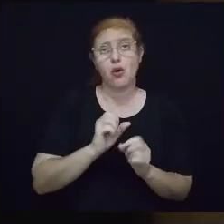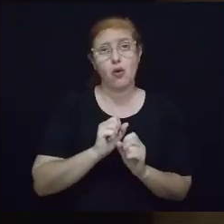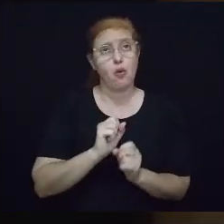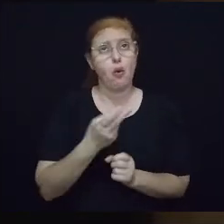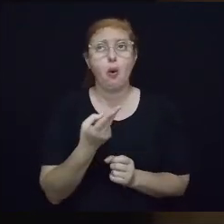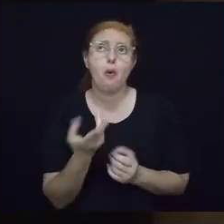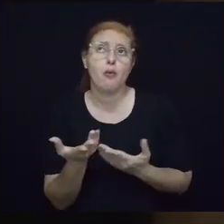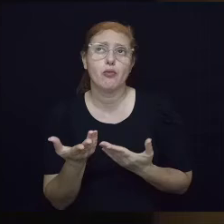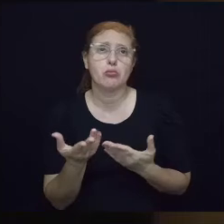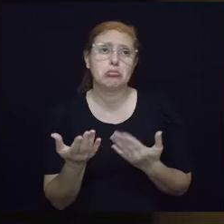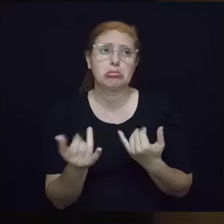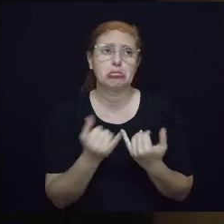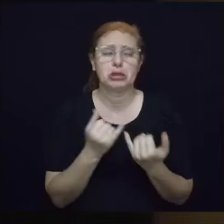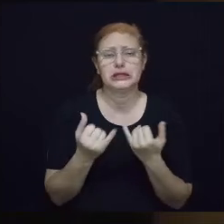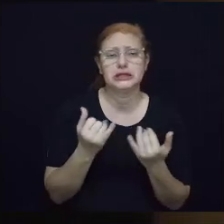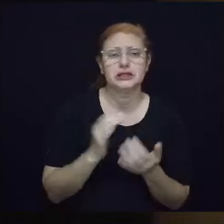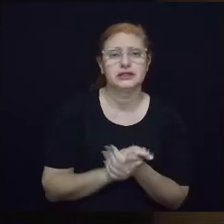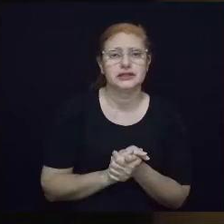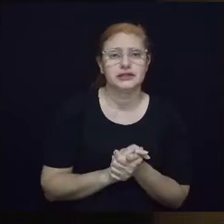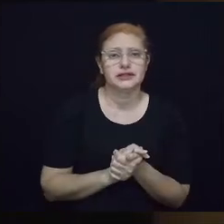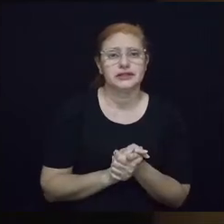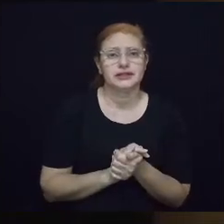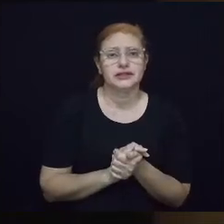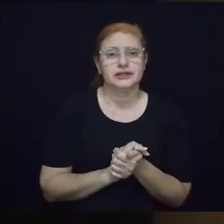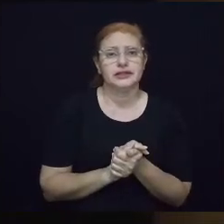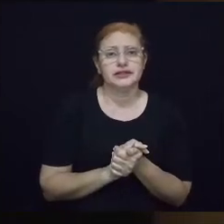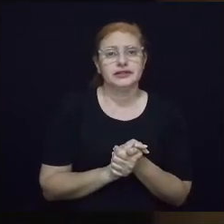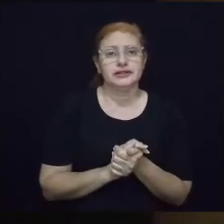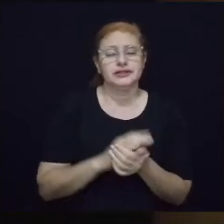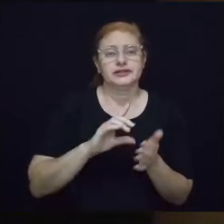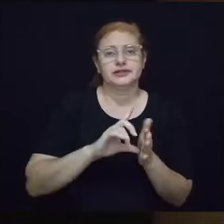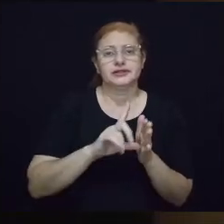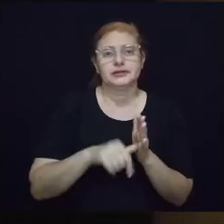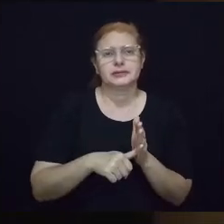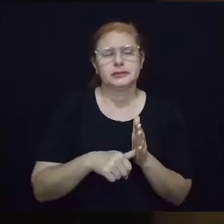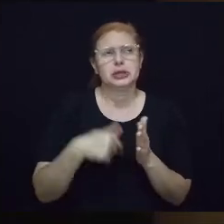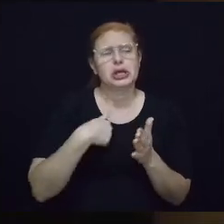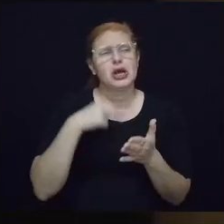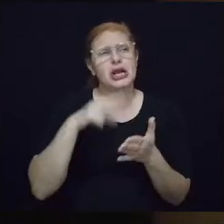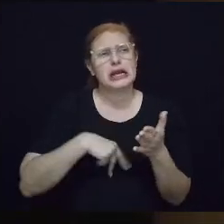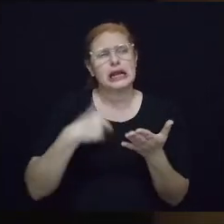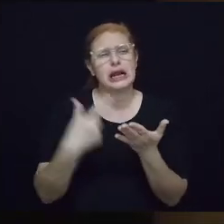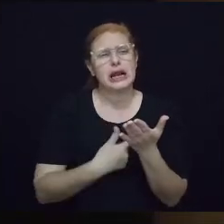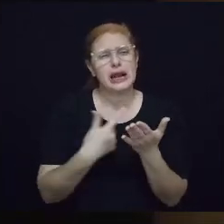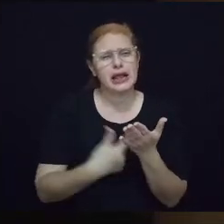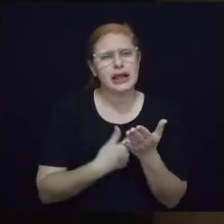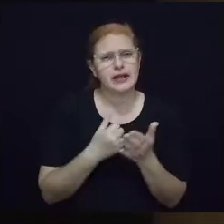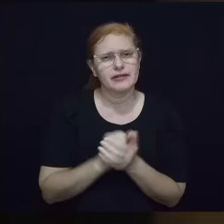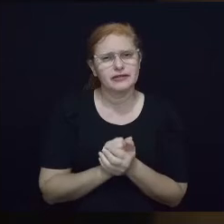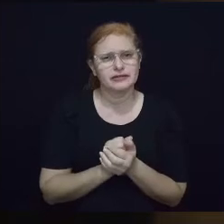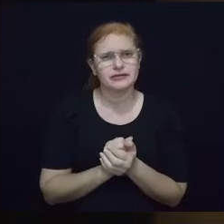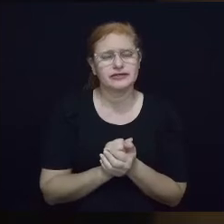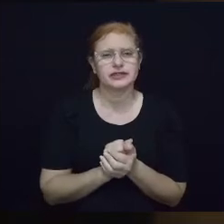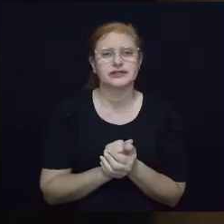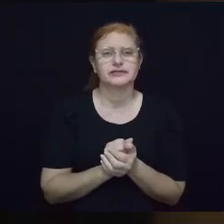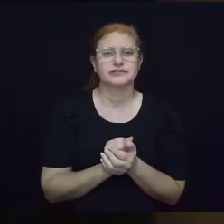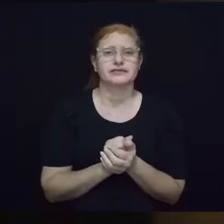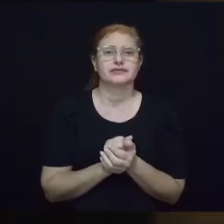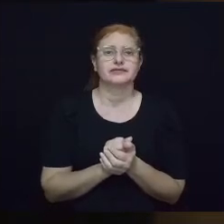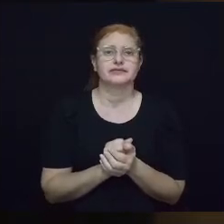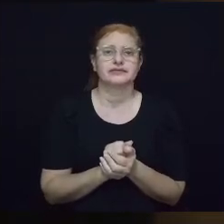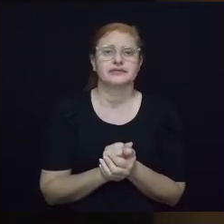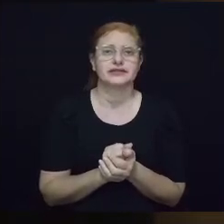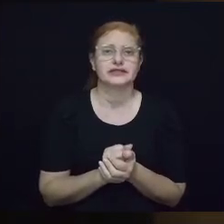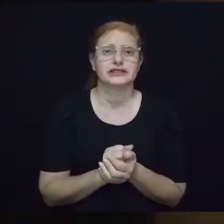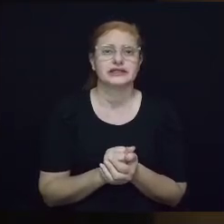então, agora, depois do Carlo Rovelli, eu li um livro por consequência de alguma